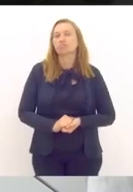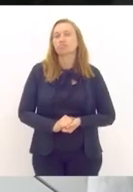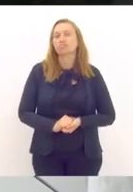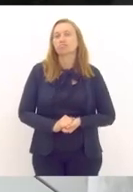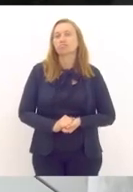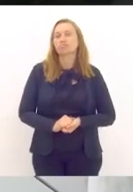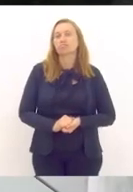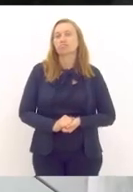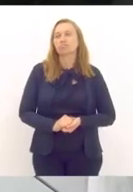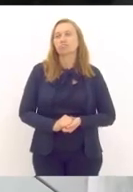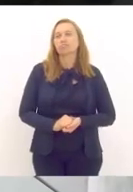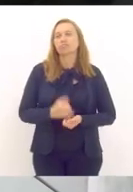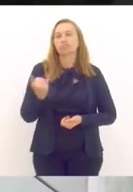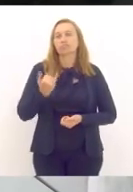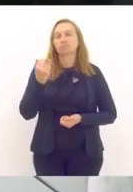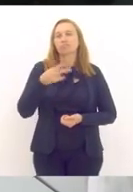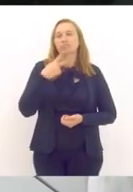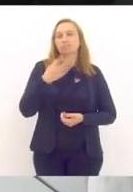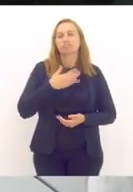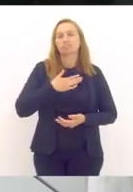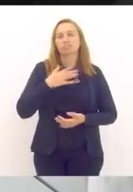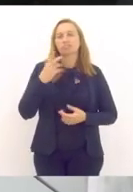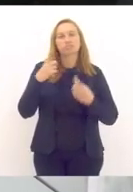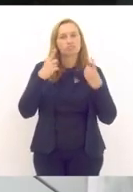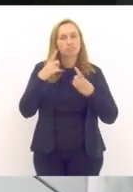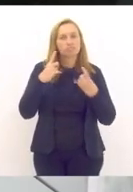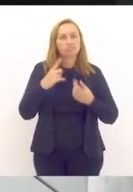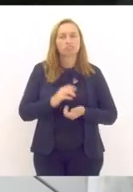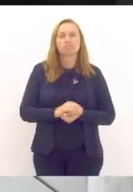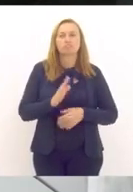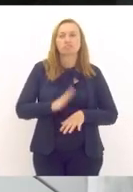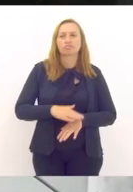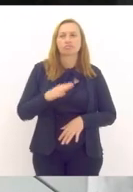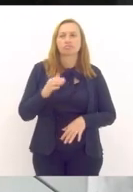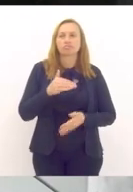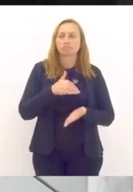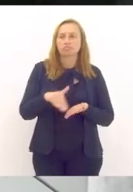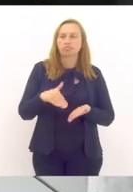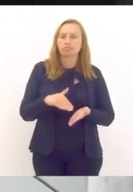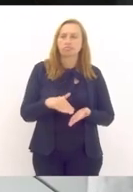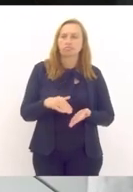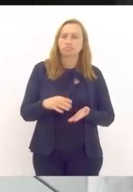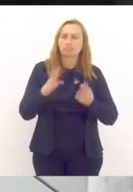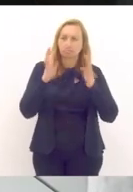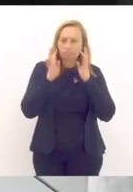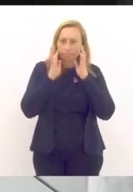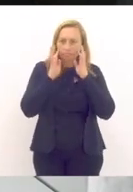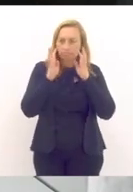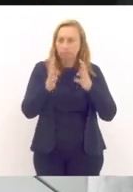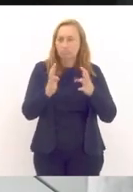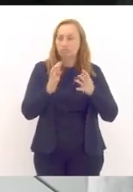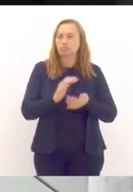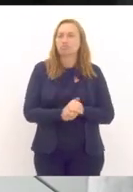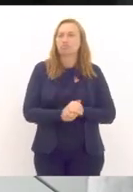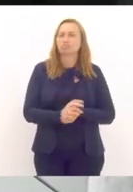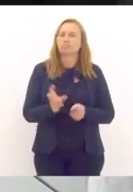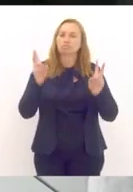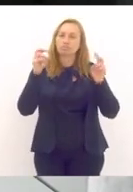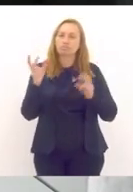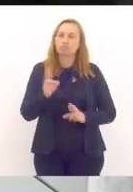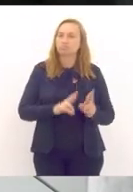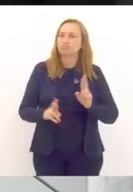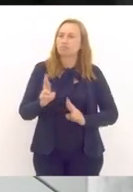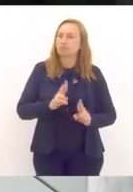importante falar da minha preocupação, por mais que o secretário Lobo chame a atenção para as questões